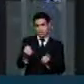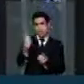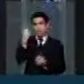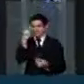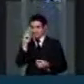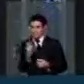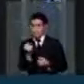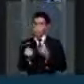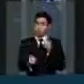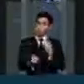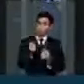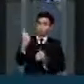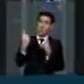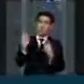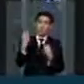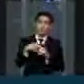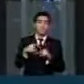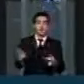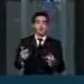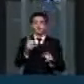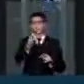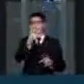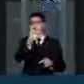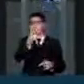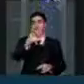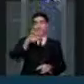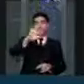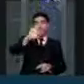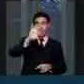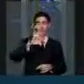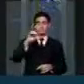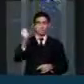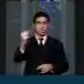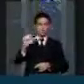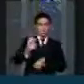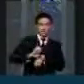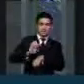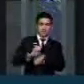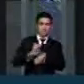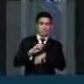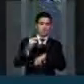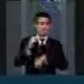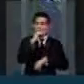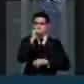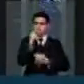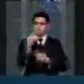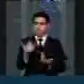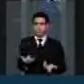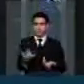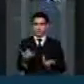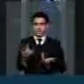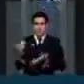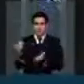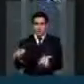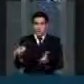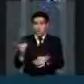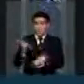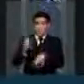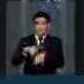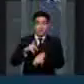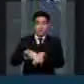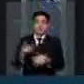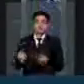Deixar 9, 10, 11 estados brasileiros sem fornecimento de energia elétrica simultaneamente, é claro